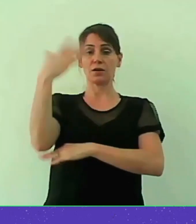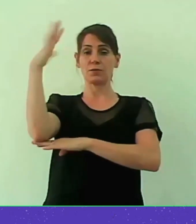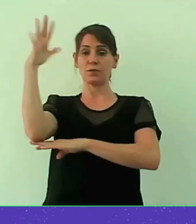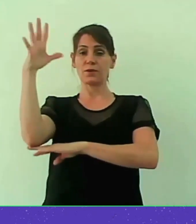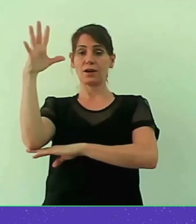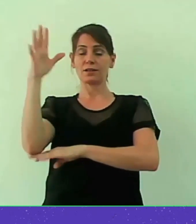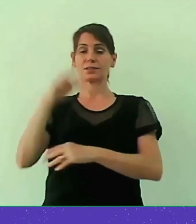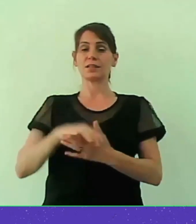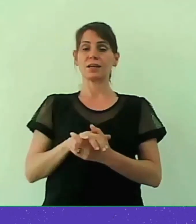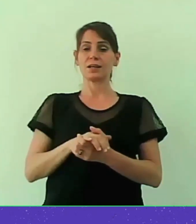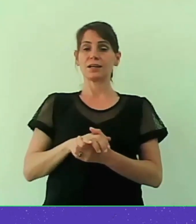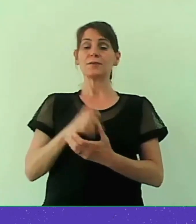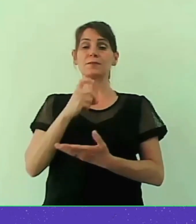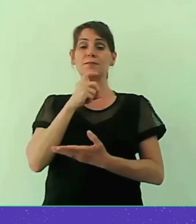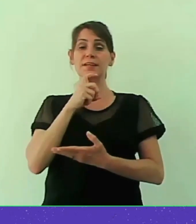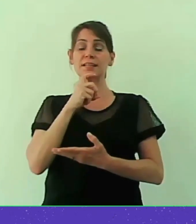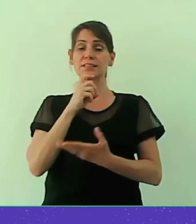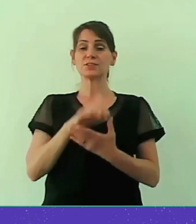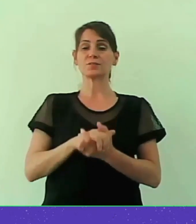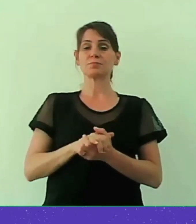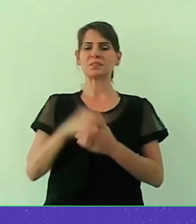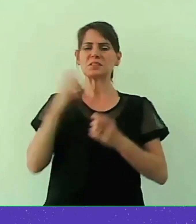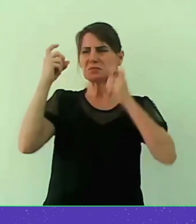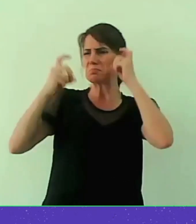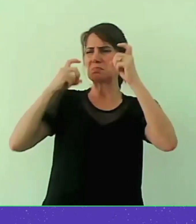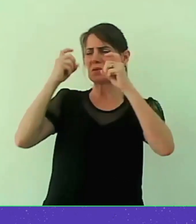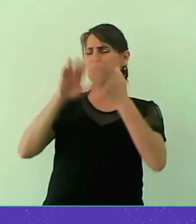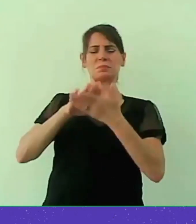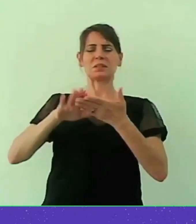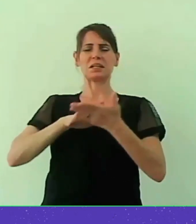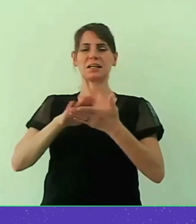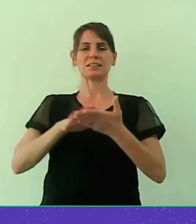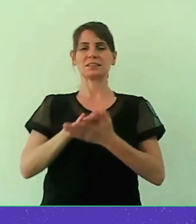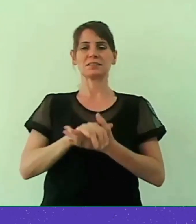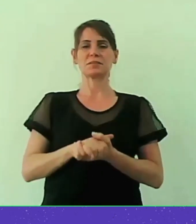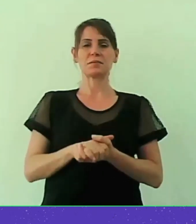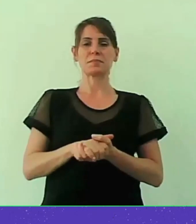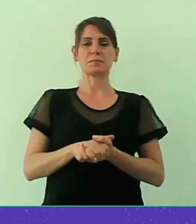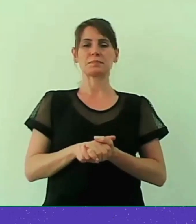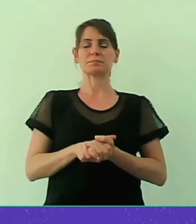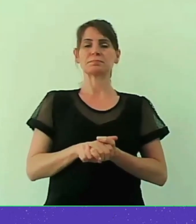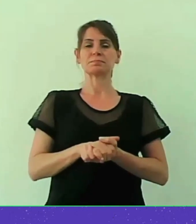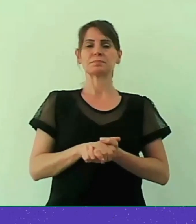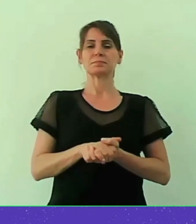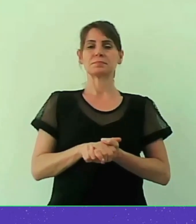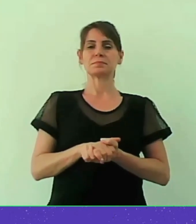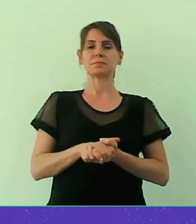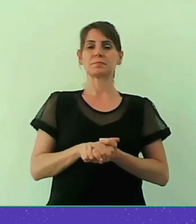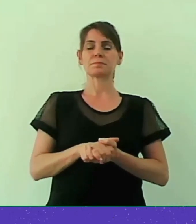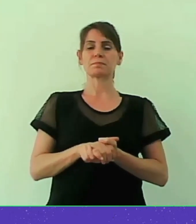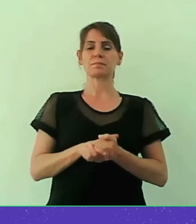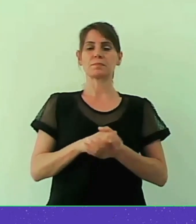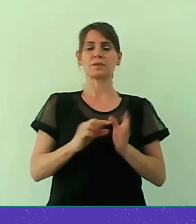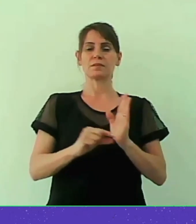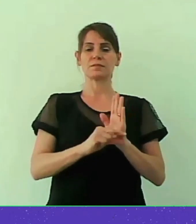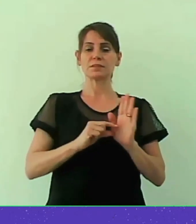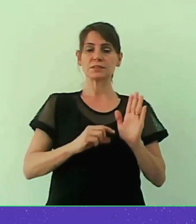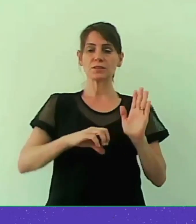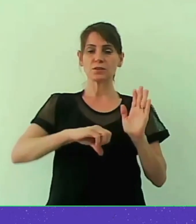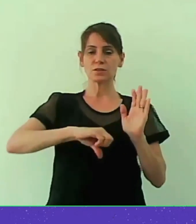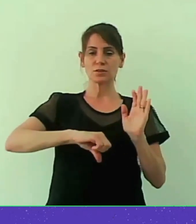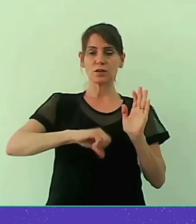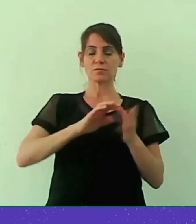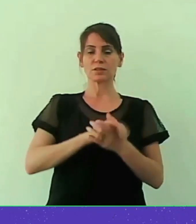sequidão não se perturba e nem deixa de dar o fruto. Aí o versículo 9 nos